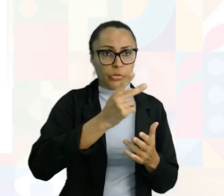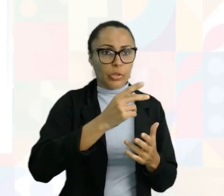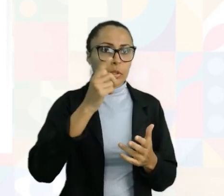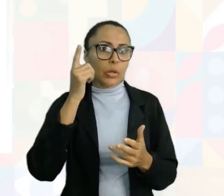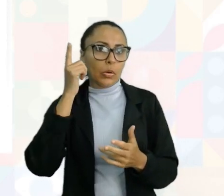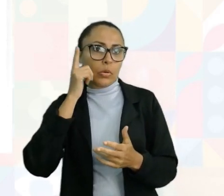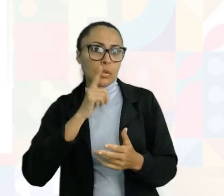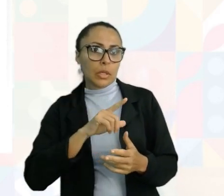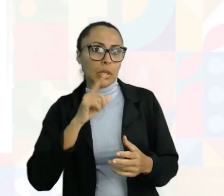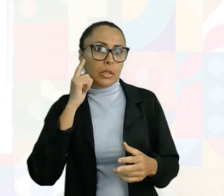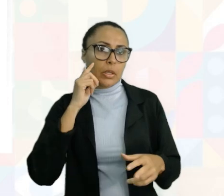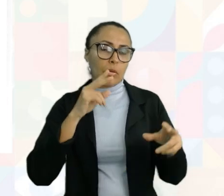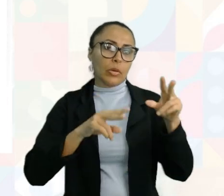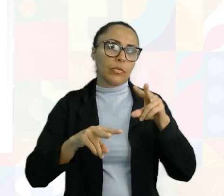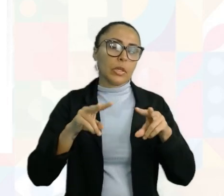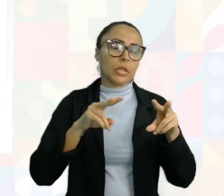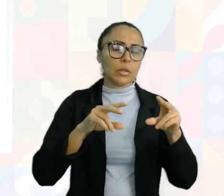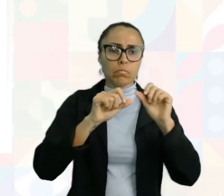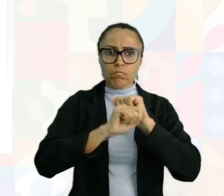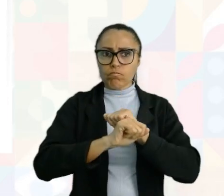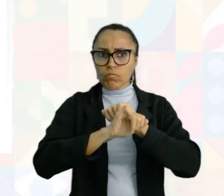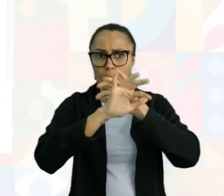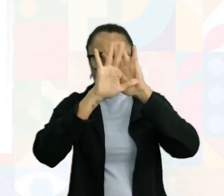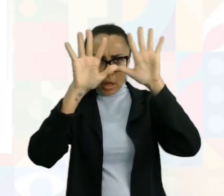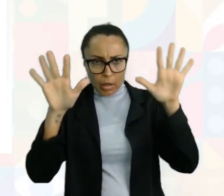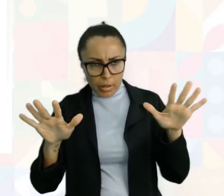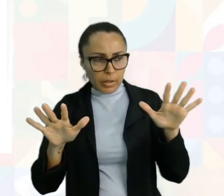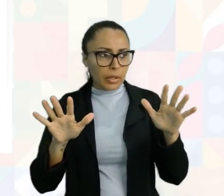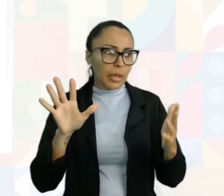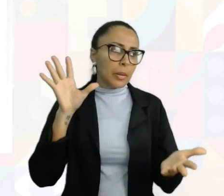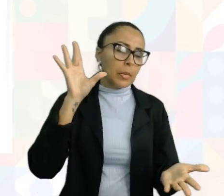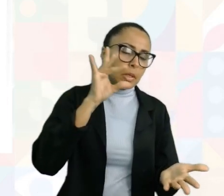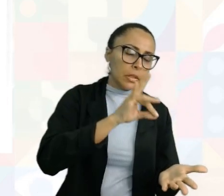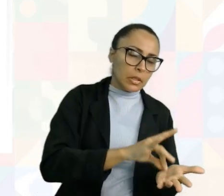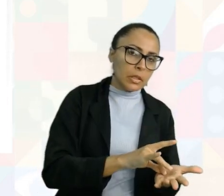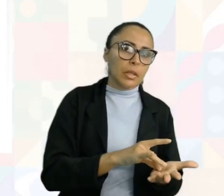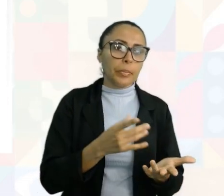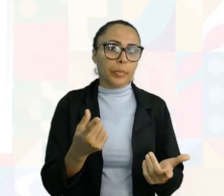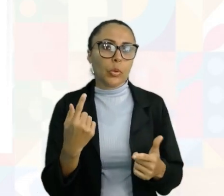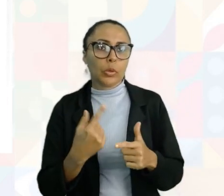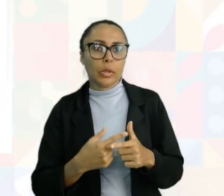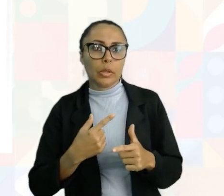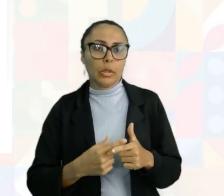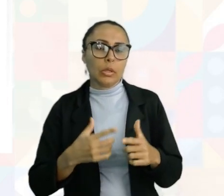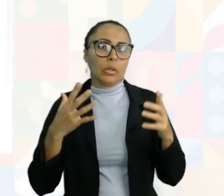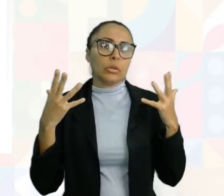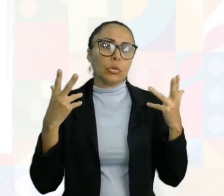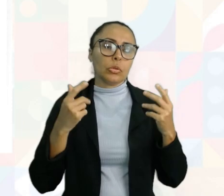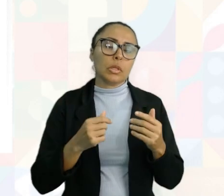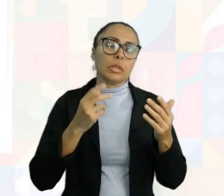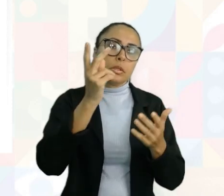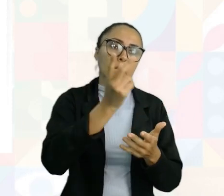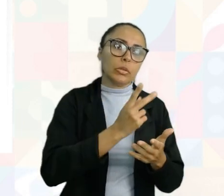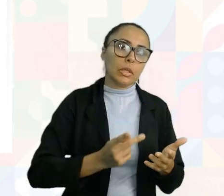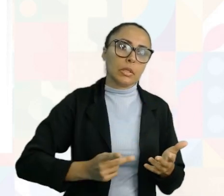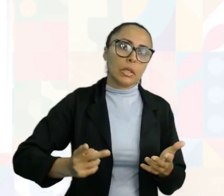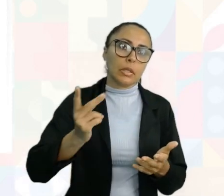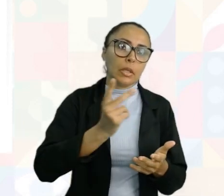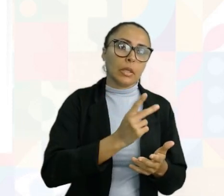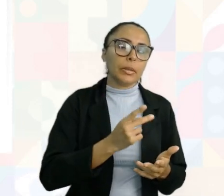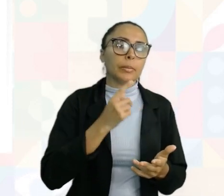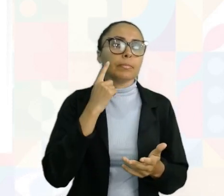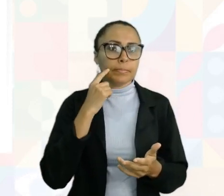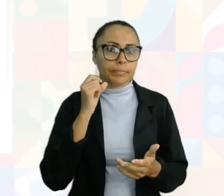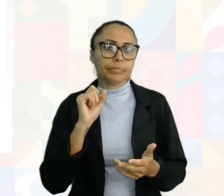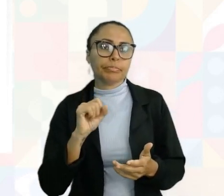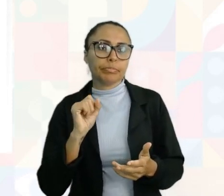ter uma visão muito clara e precisa desses objetos. Por quê? Porque todos eles são desenhados em verdadeira grandeza. Todas